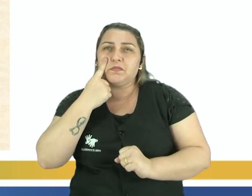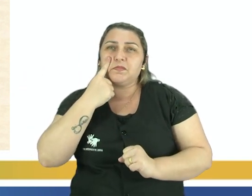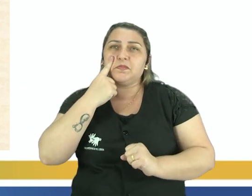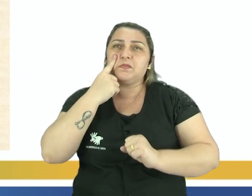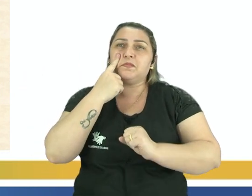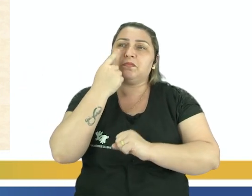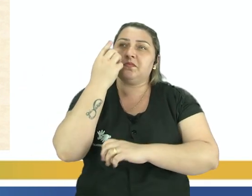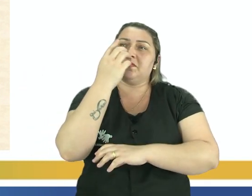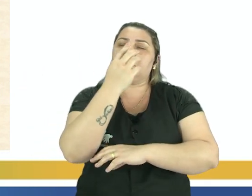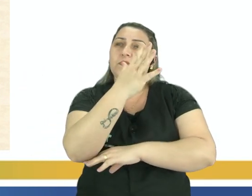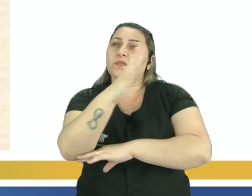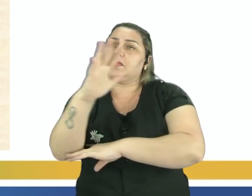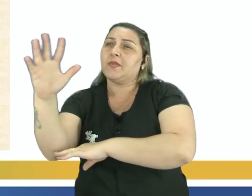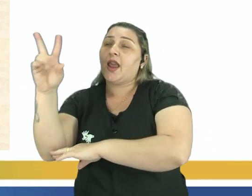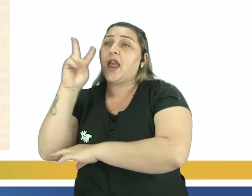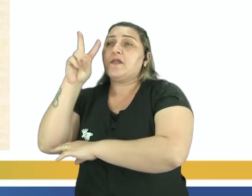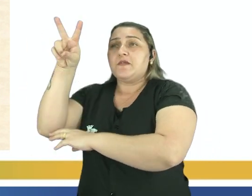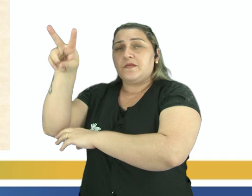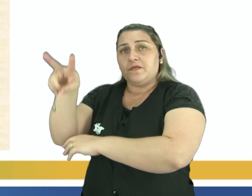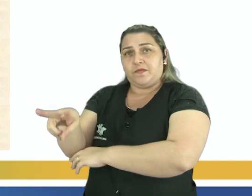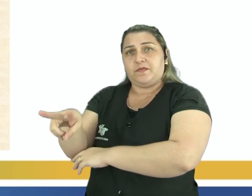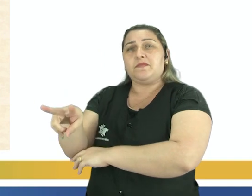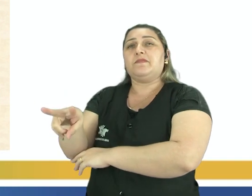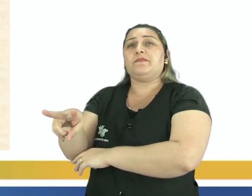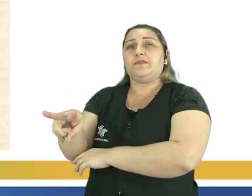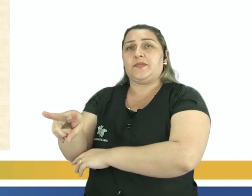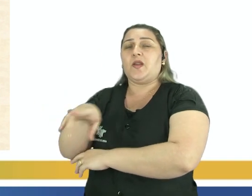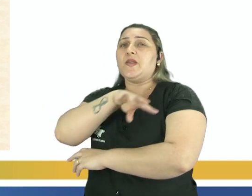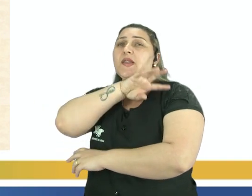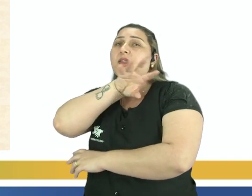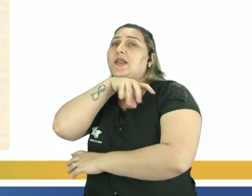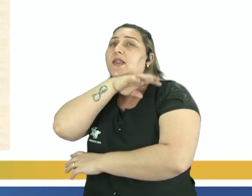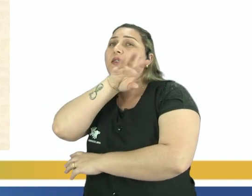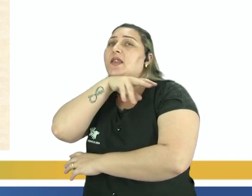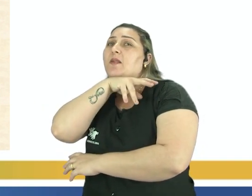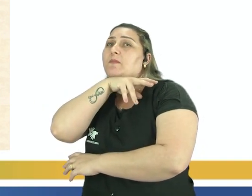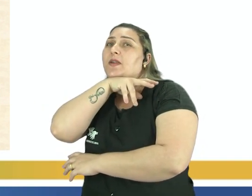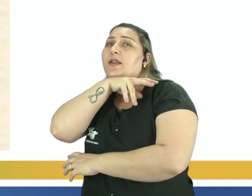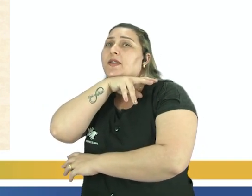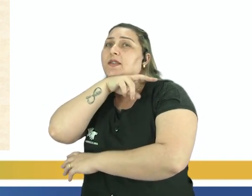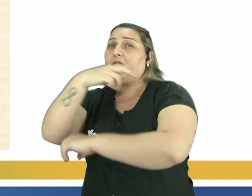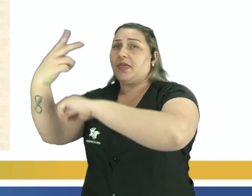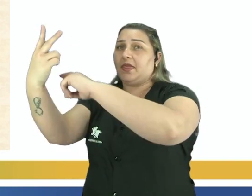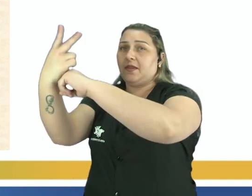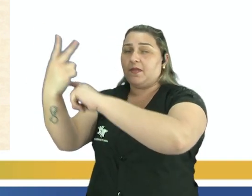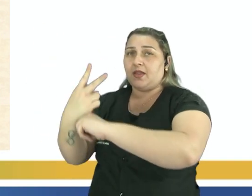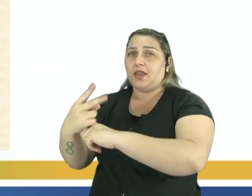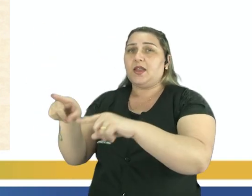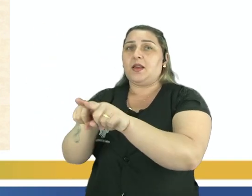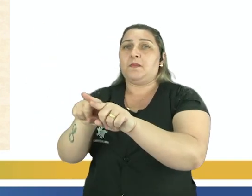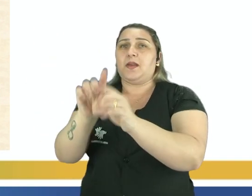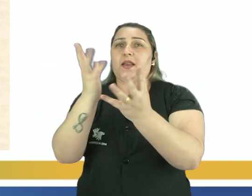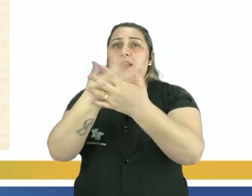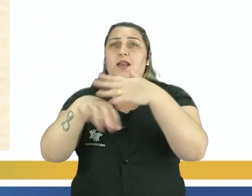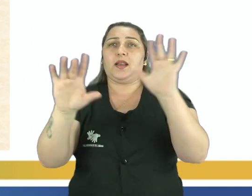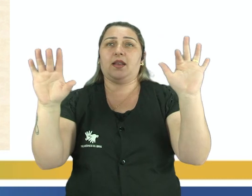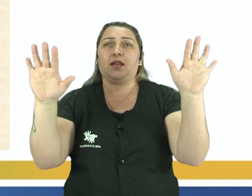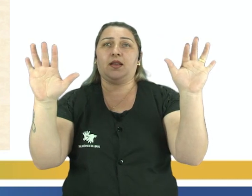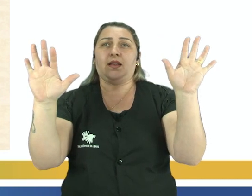horizonte, né, isso fez com que ele conseguisse se defender de ataques de animais carnívoros, né, de predadores. Também deixou as mãos livres, né, para